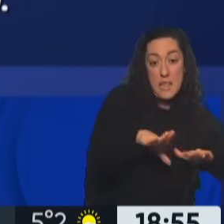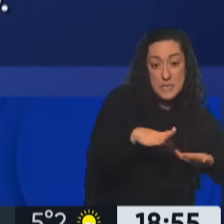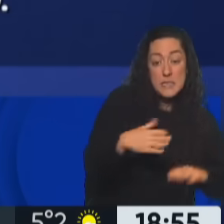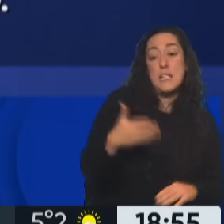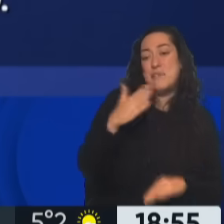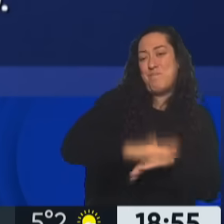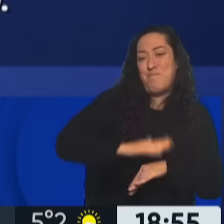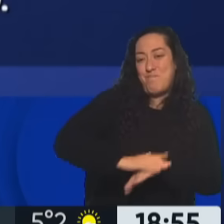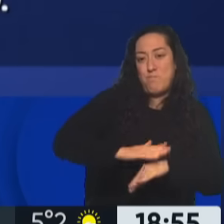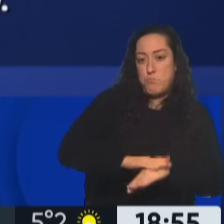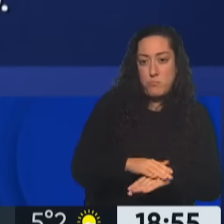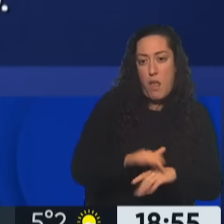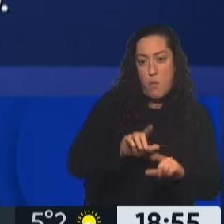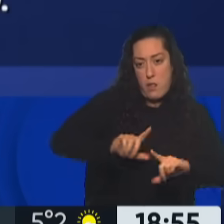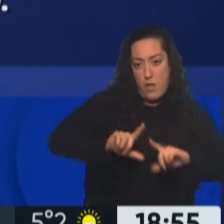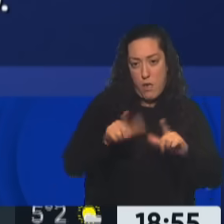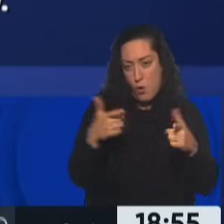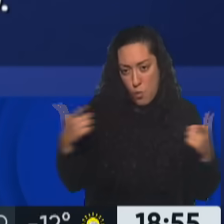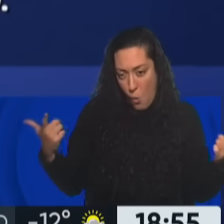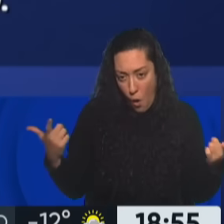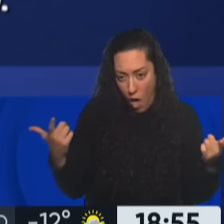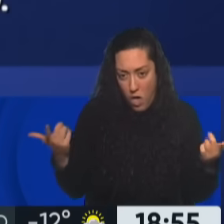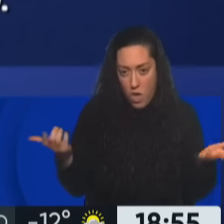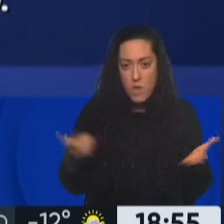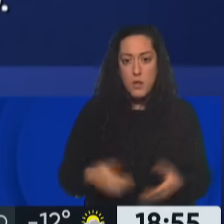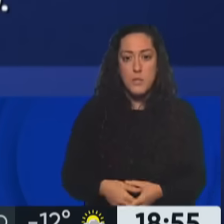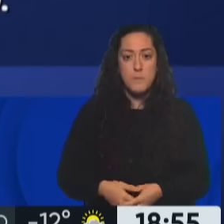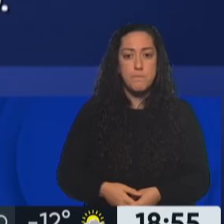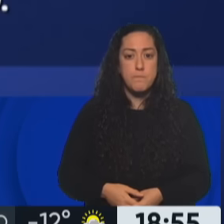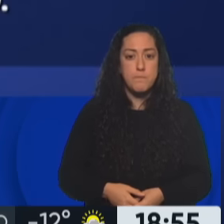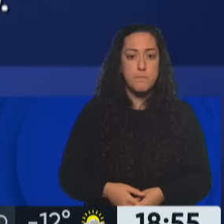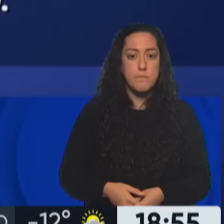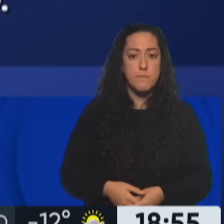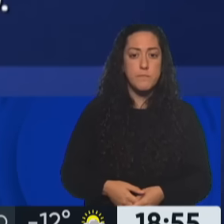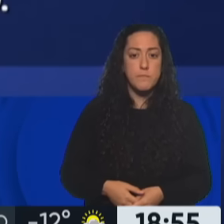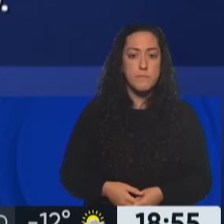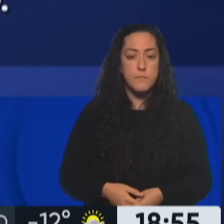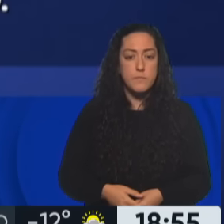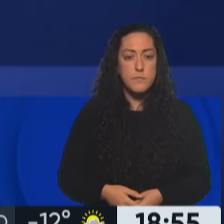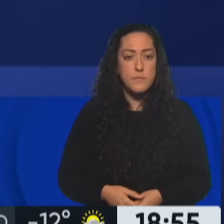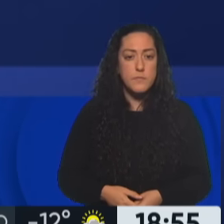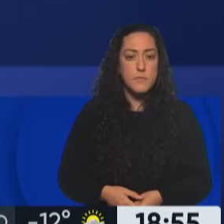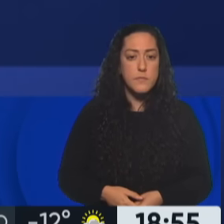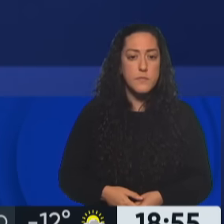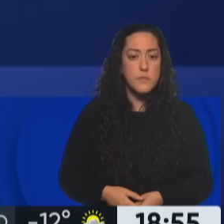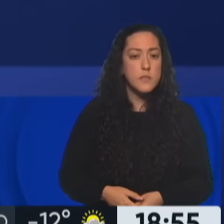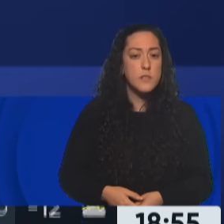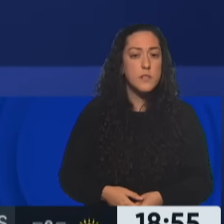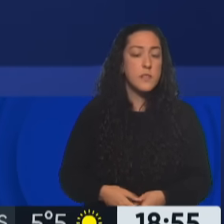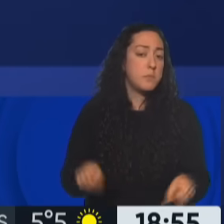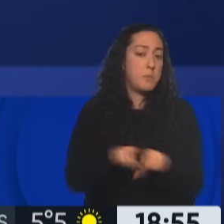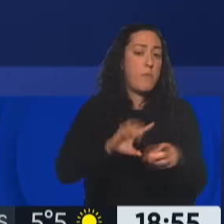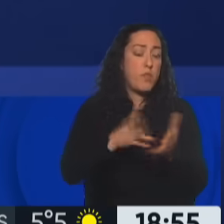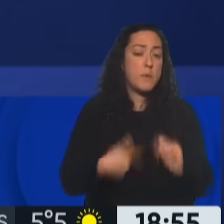muito equivocado e muito irresponsável um presidente ficar ameaçando os